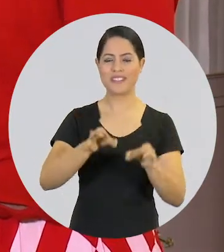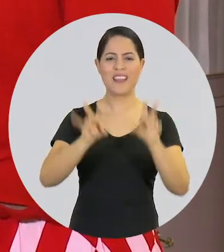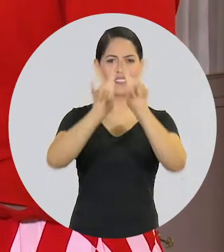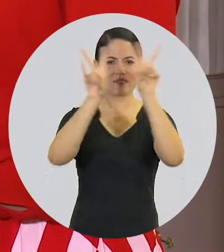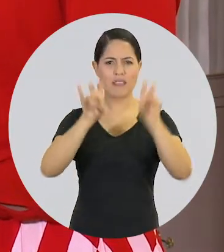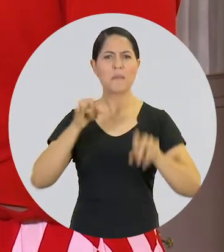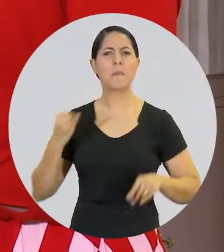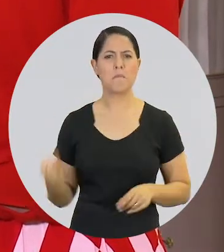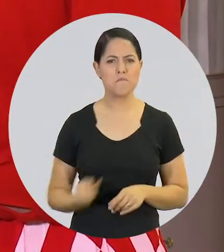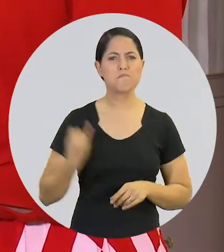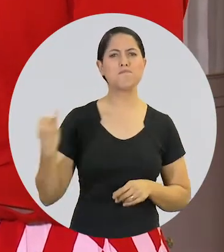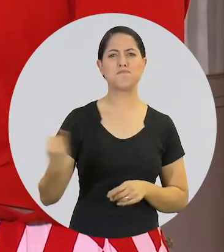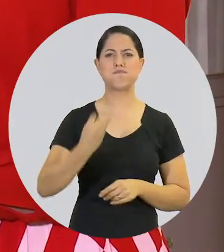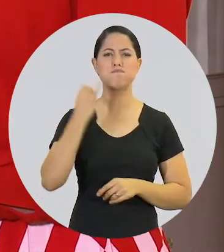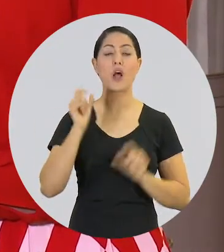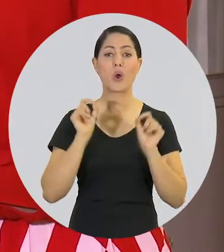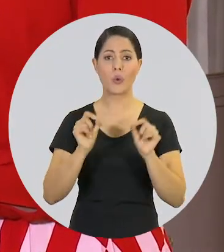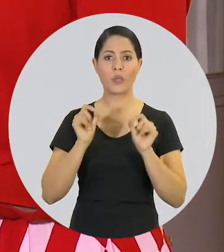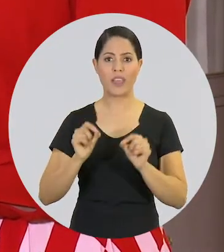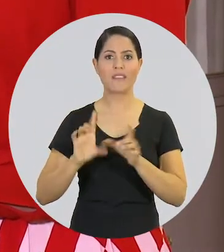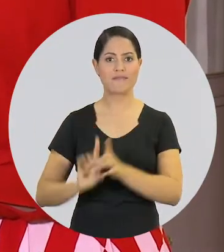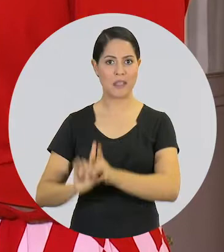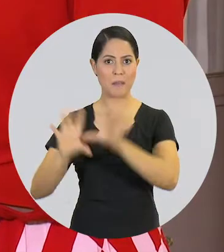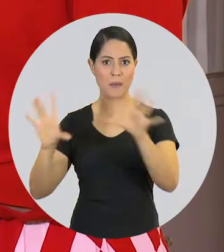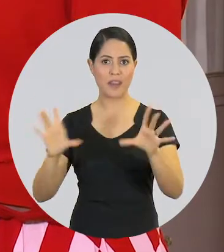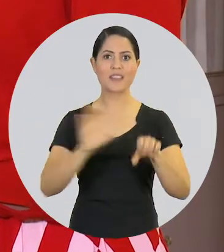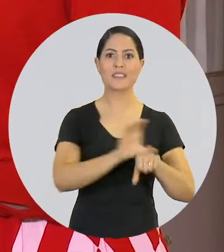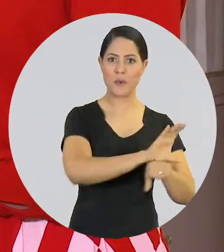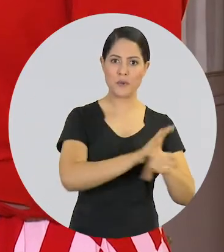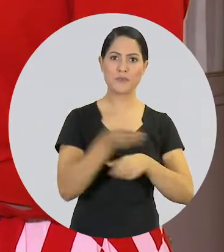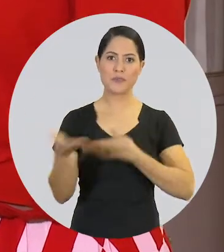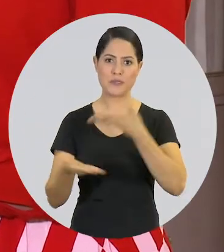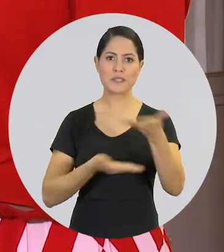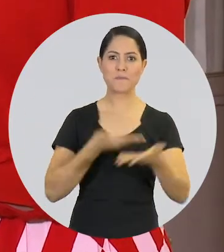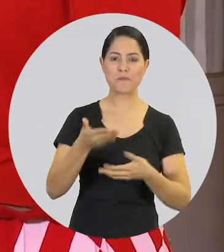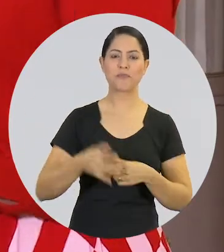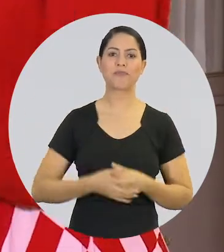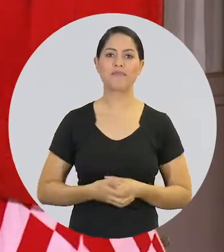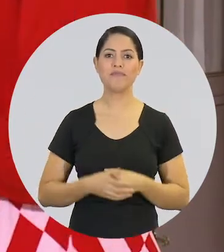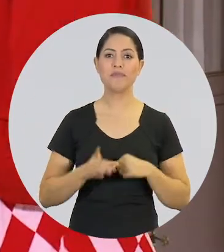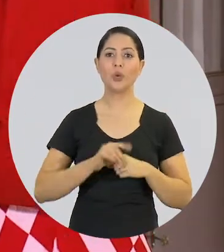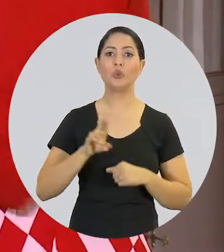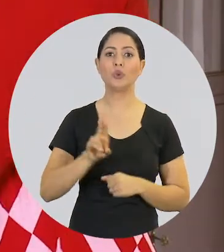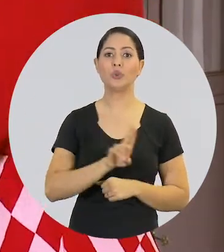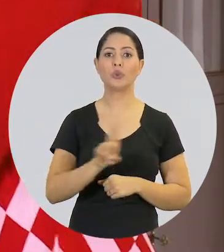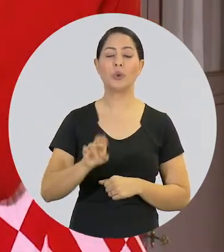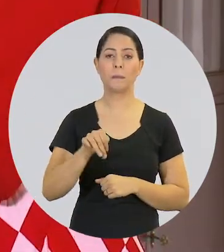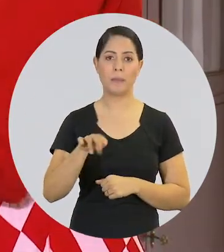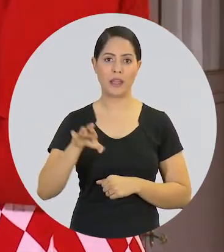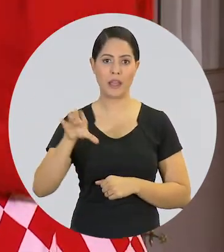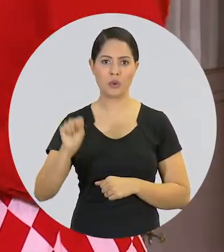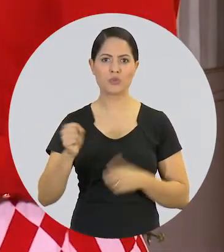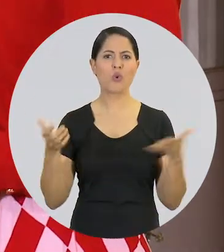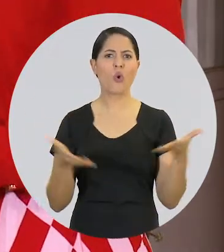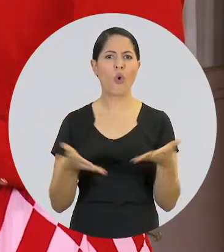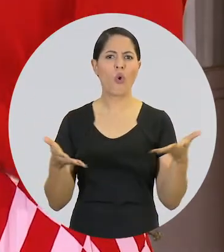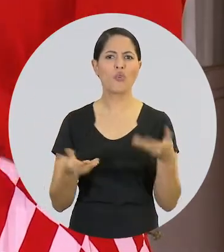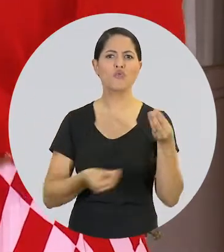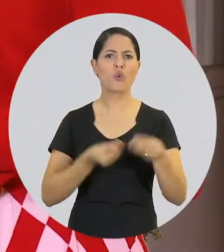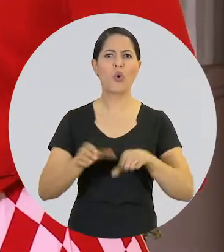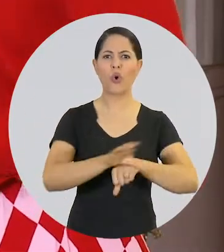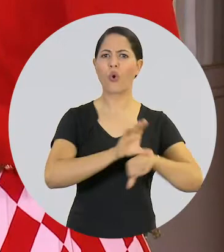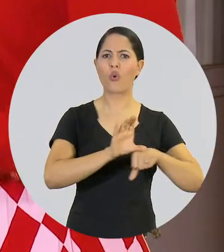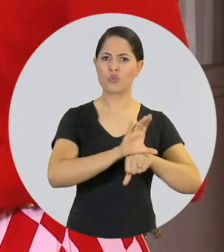esse importante tema que é a relação entre a democracia e a Constituição. Dr. Marcos Vinícius, na sua opinião, hoje